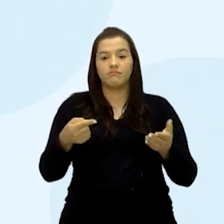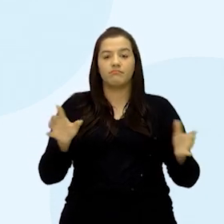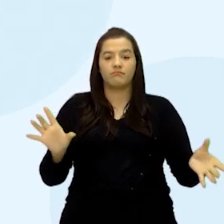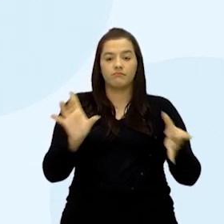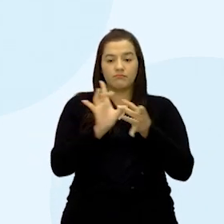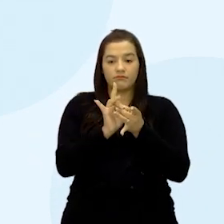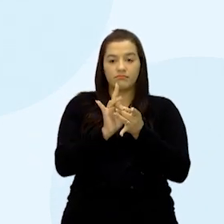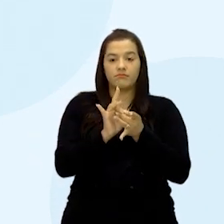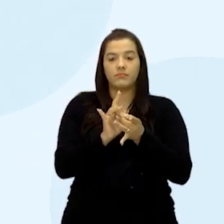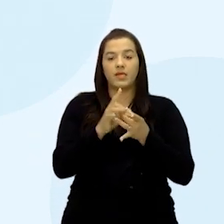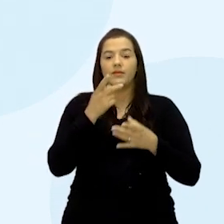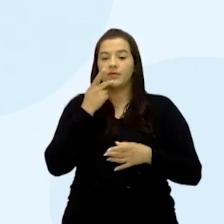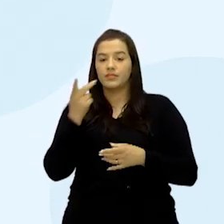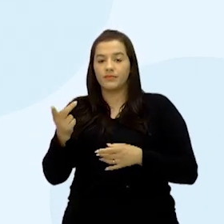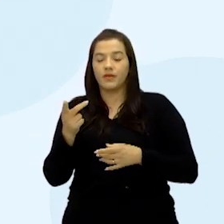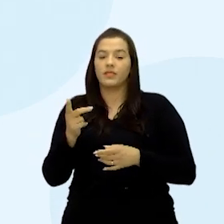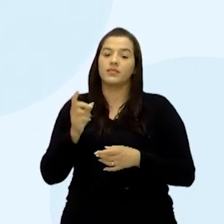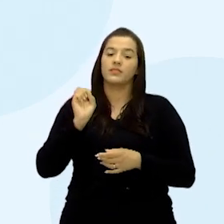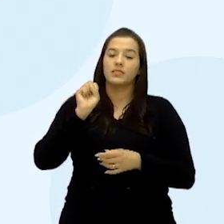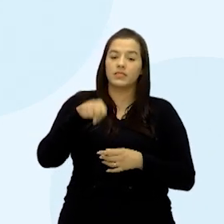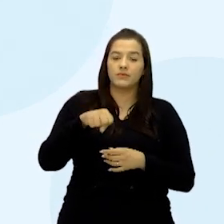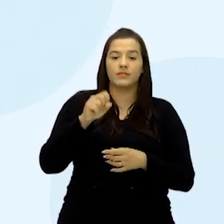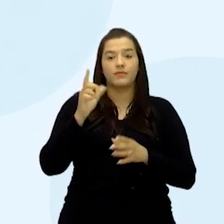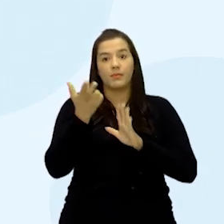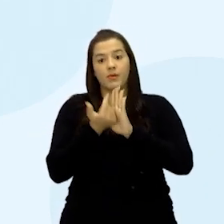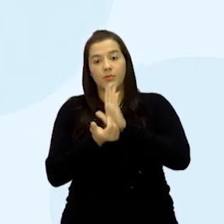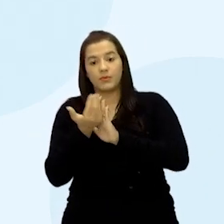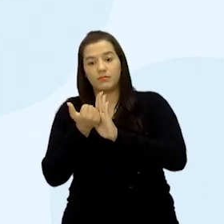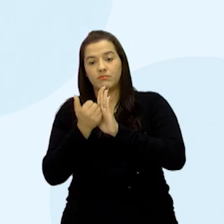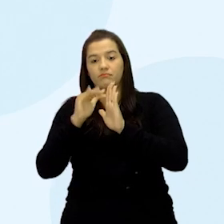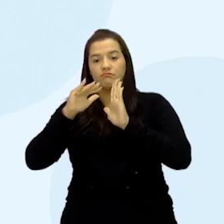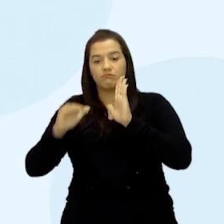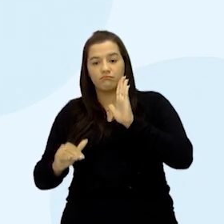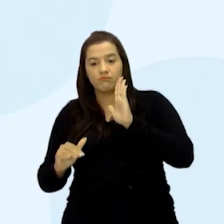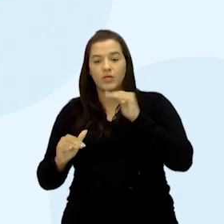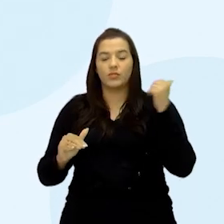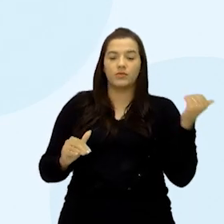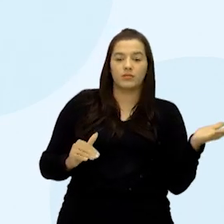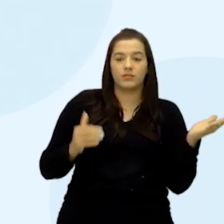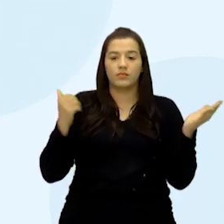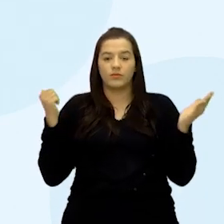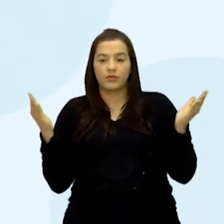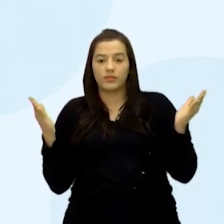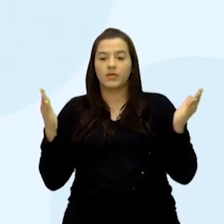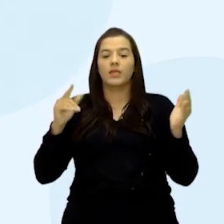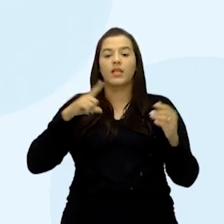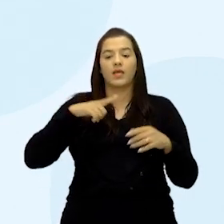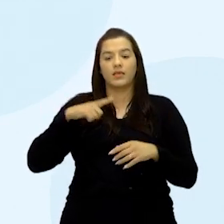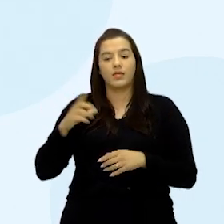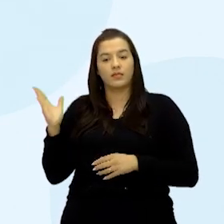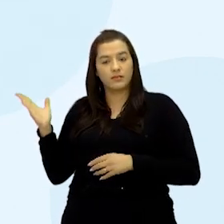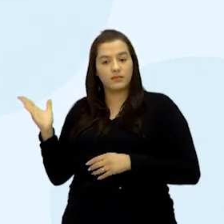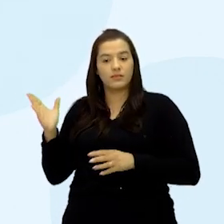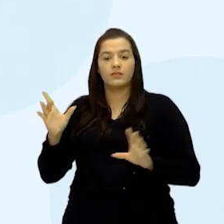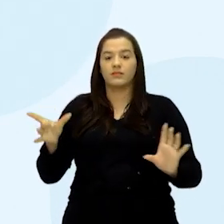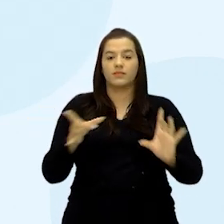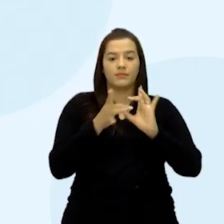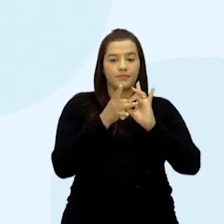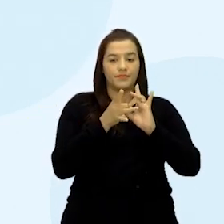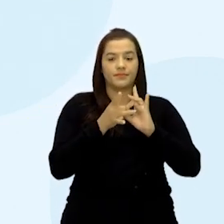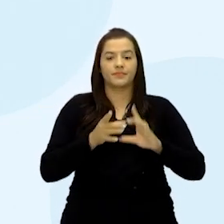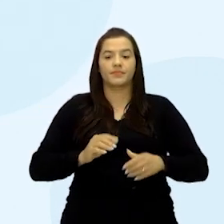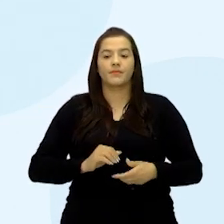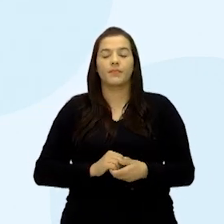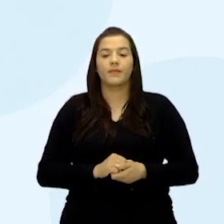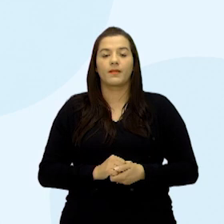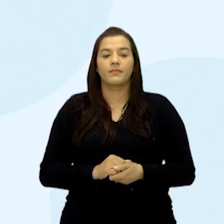você aponta a seta embaixo se você vai colocar uma figura mais embaixo, ou à direita ou à esquerda, essa seta vai conectar aí um no outro, tá certo?